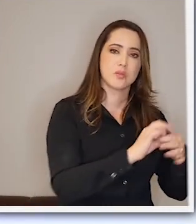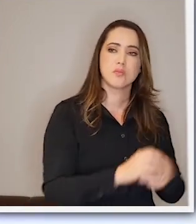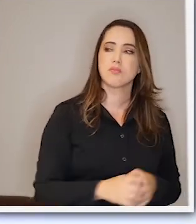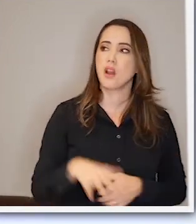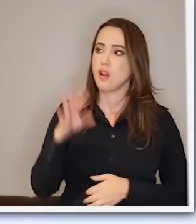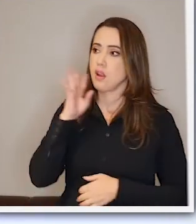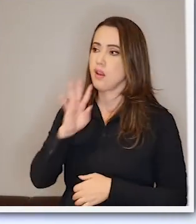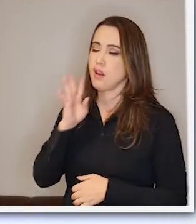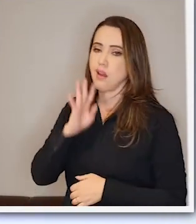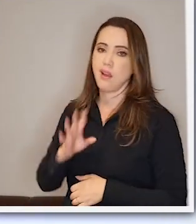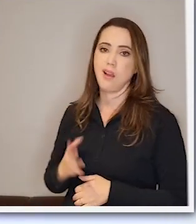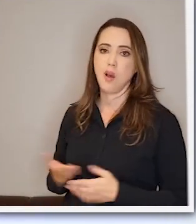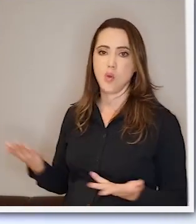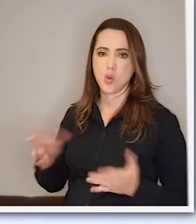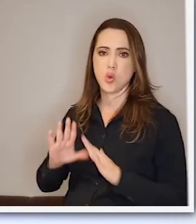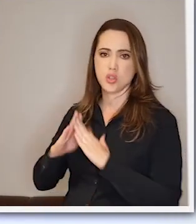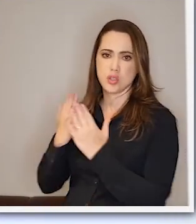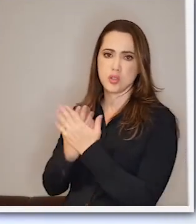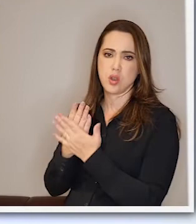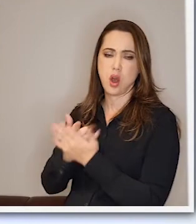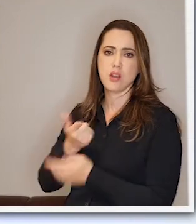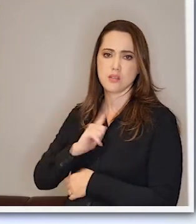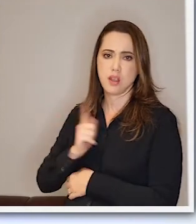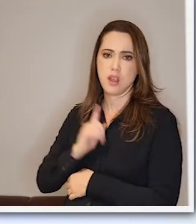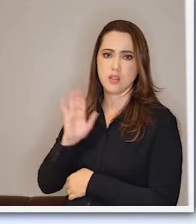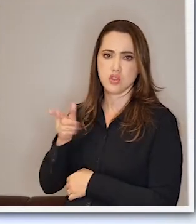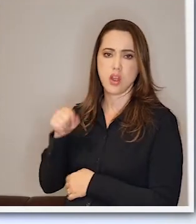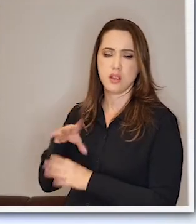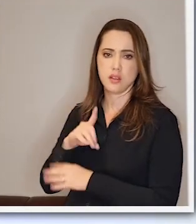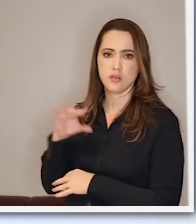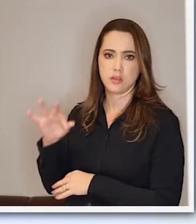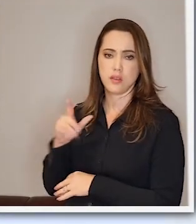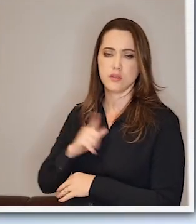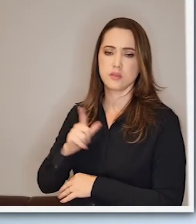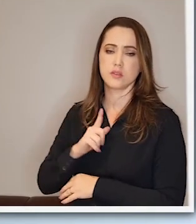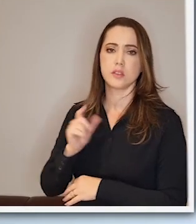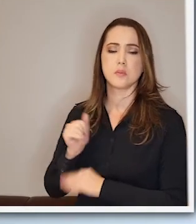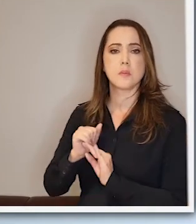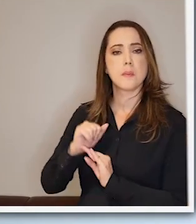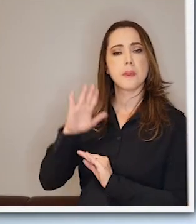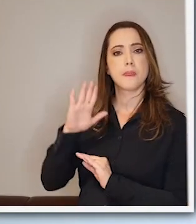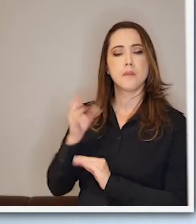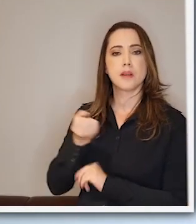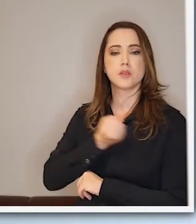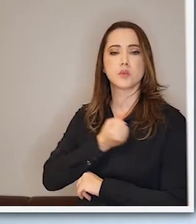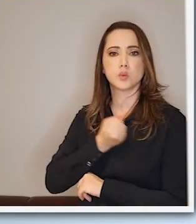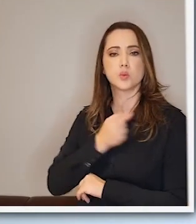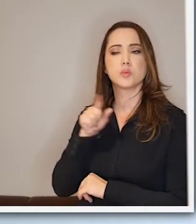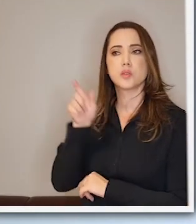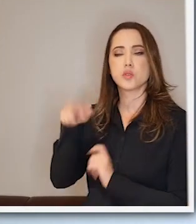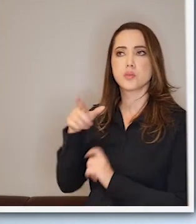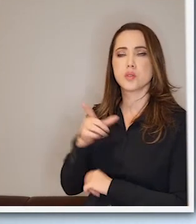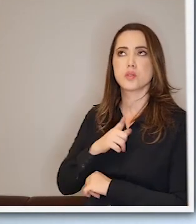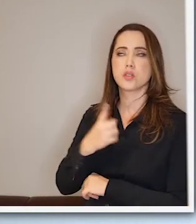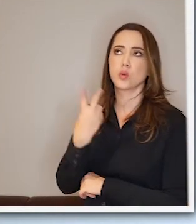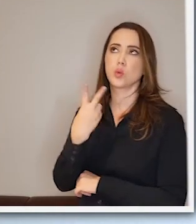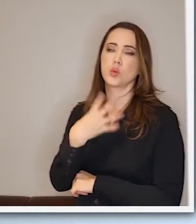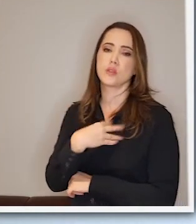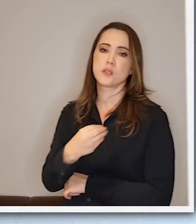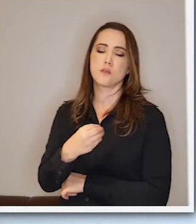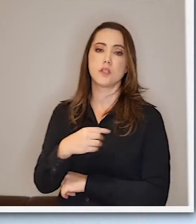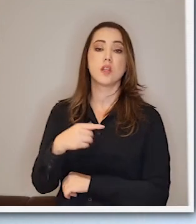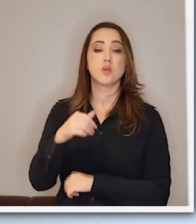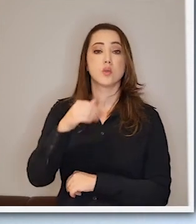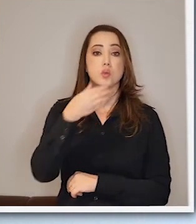feita com, por e para todos os tipos de pessoas. Bacana. E hoje as escolas, já tem